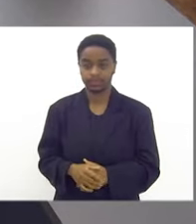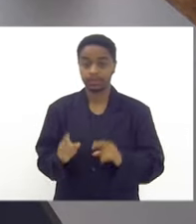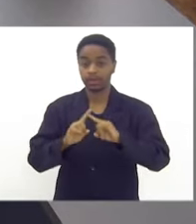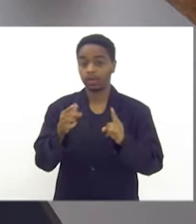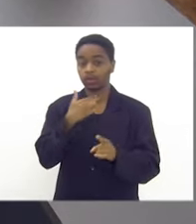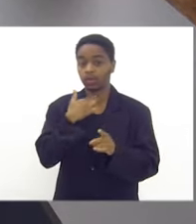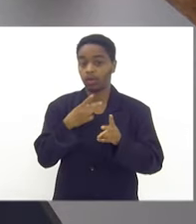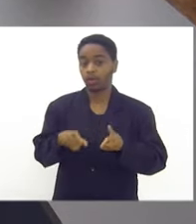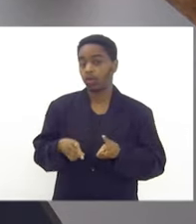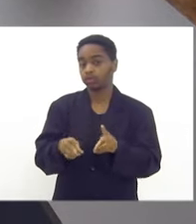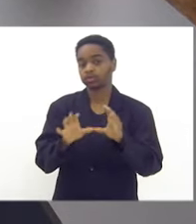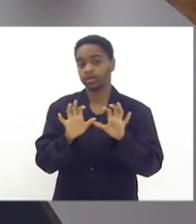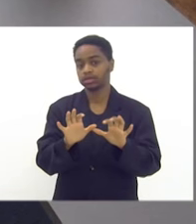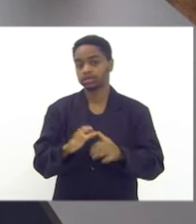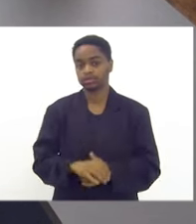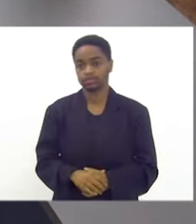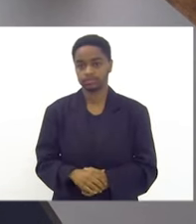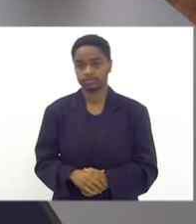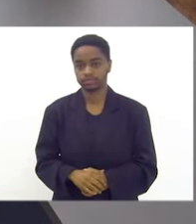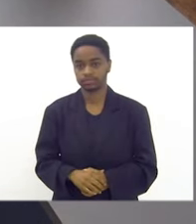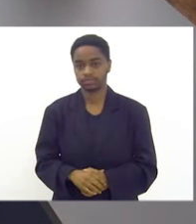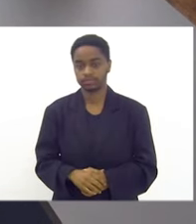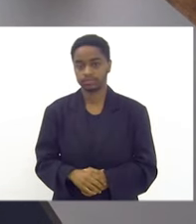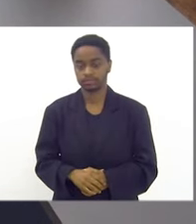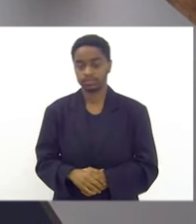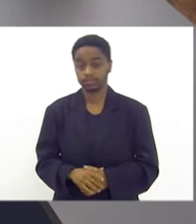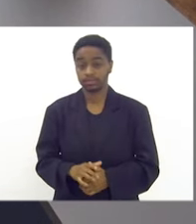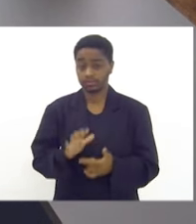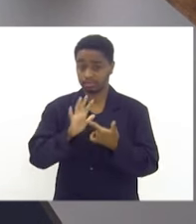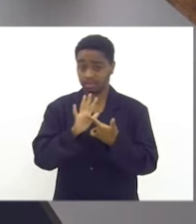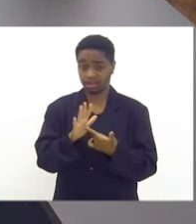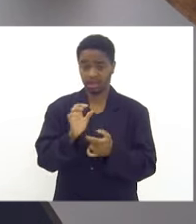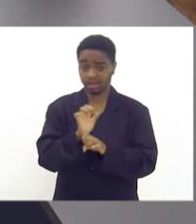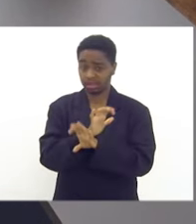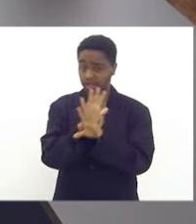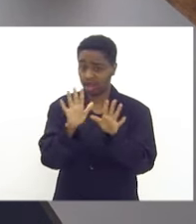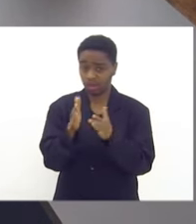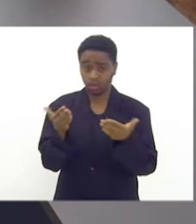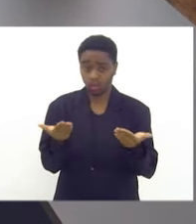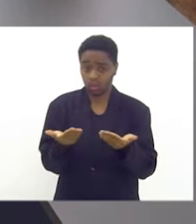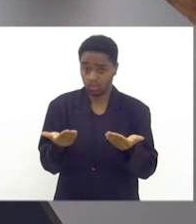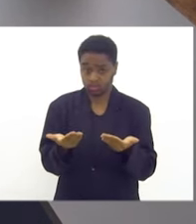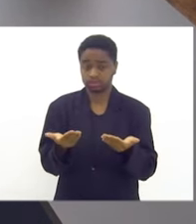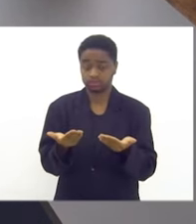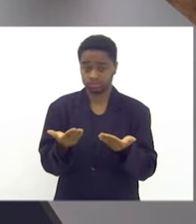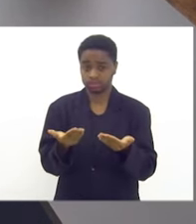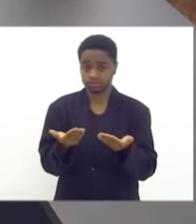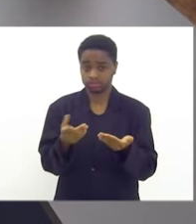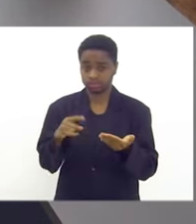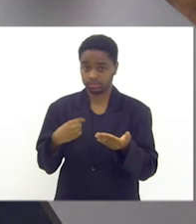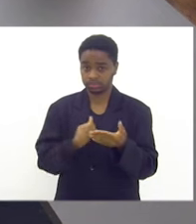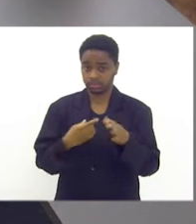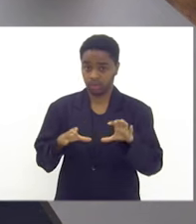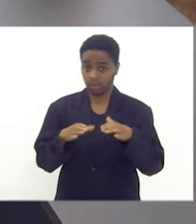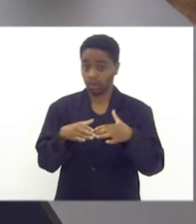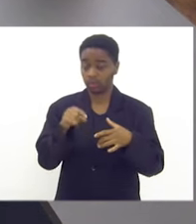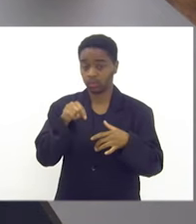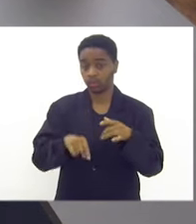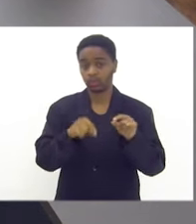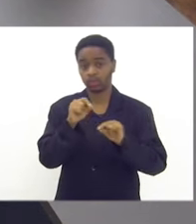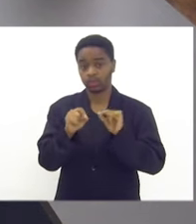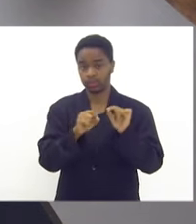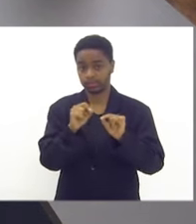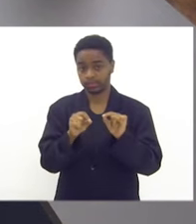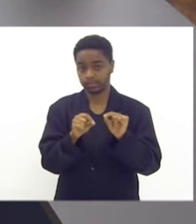pode é continuar do jeito que tá fica fica claro evidenciado na no dia de hoje na nossa oitiva que o